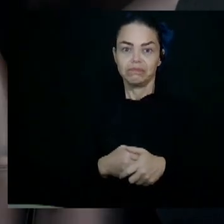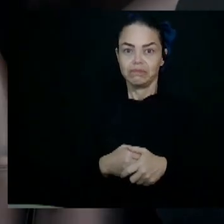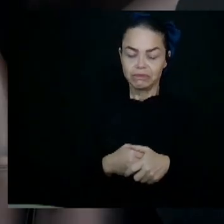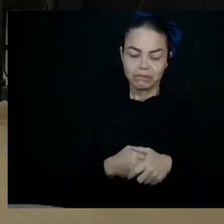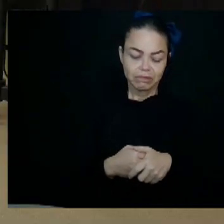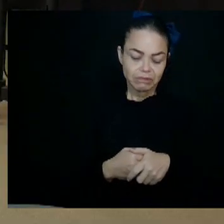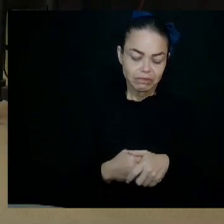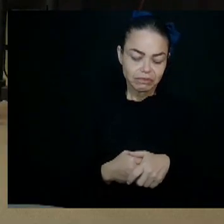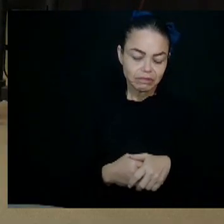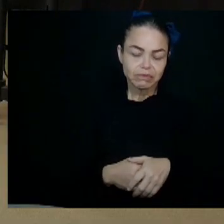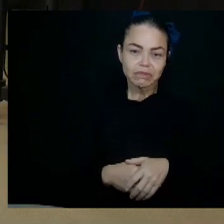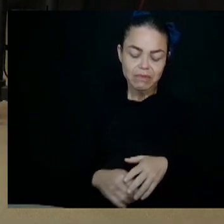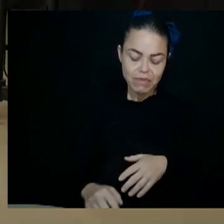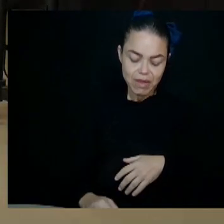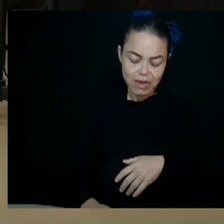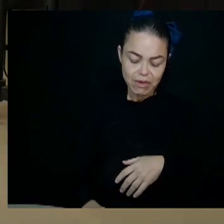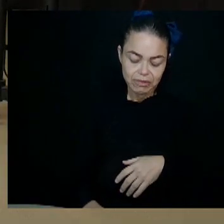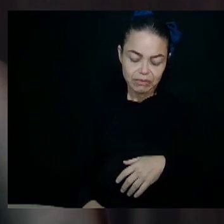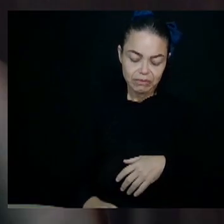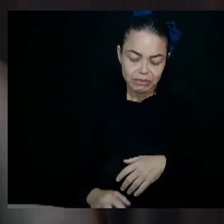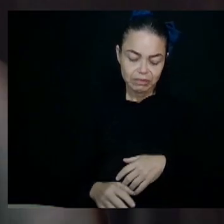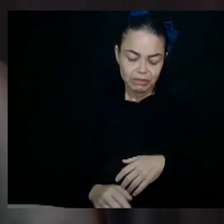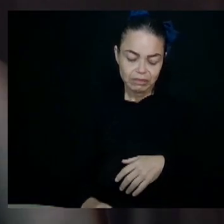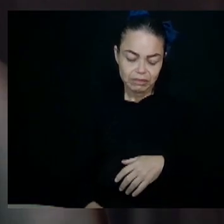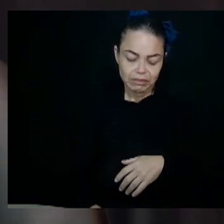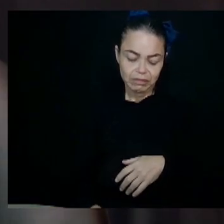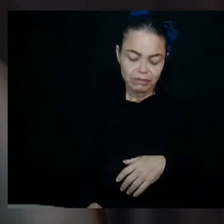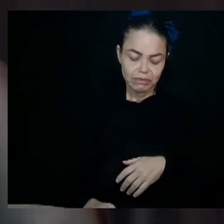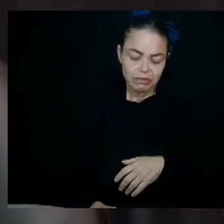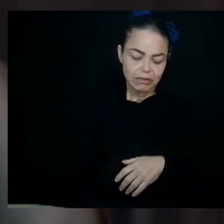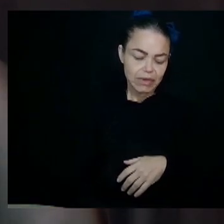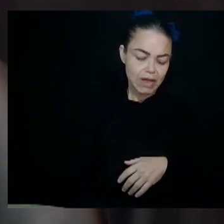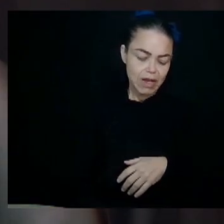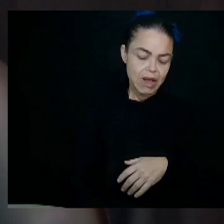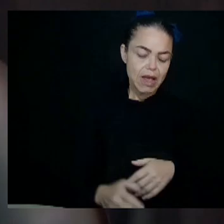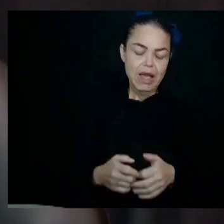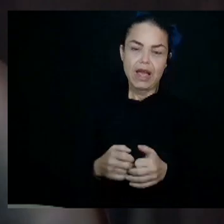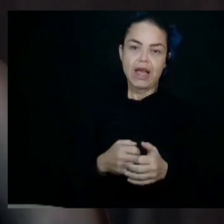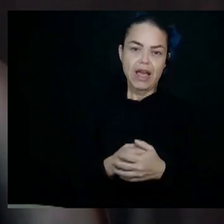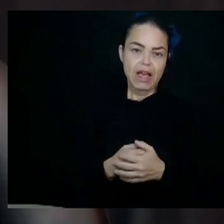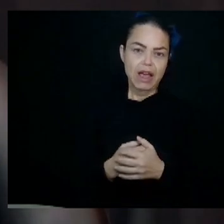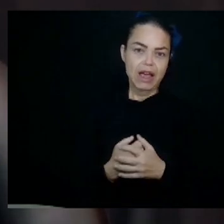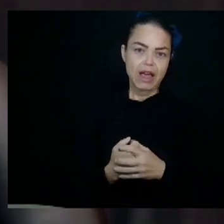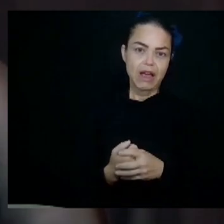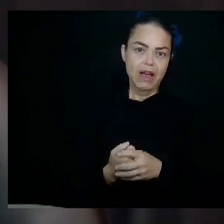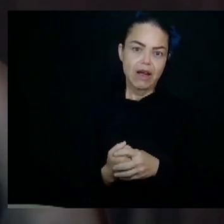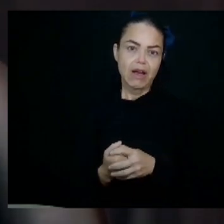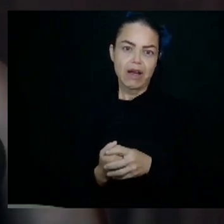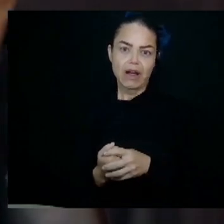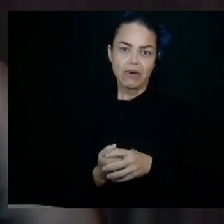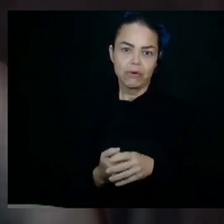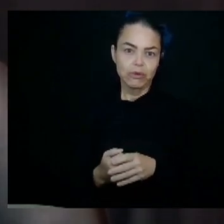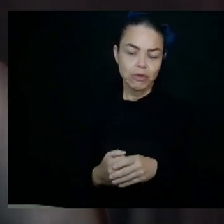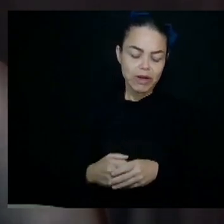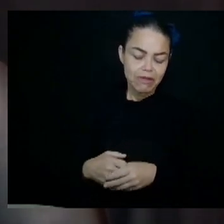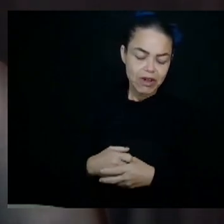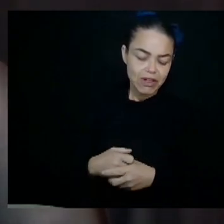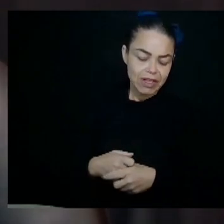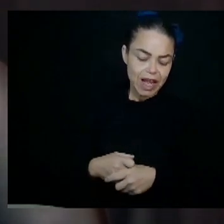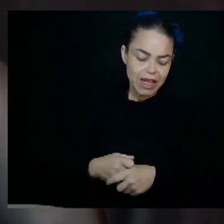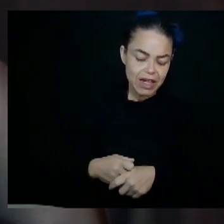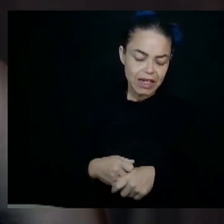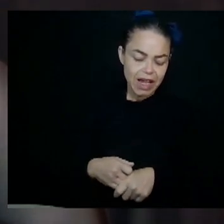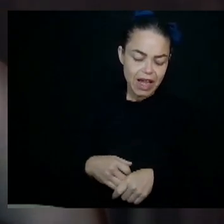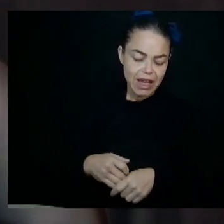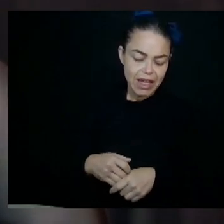possível. Maravilhosas. Tem um detalhe interessante. Eu não vou falar marca nem de um nem de outro, mas